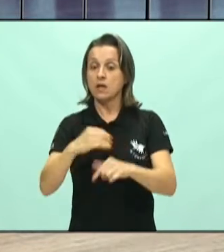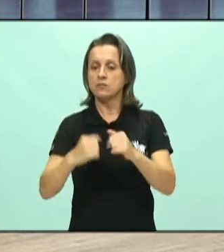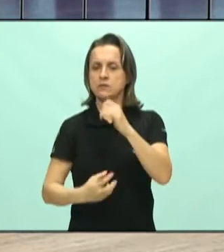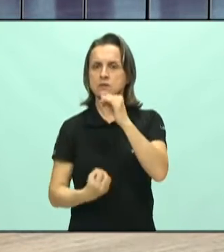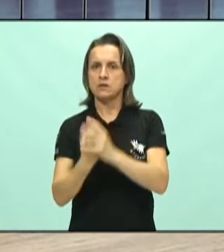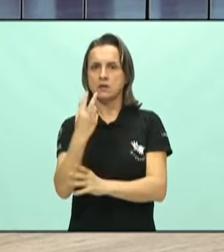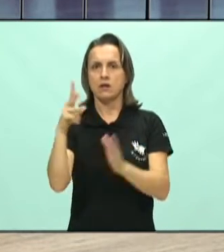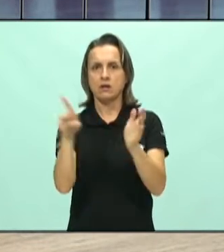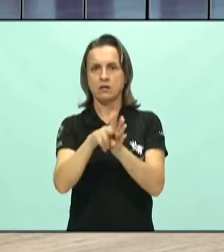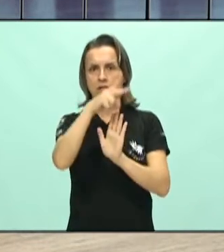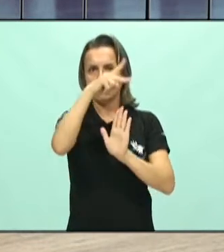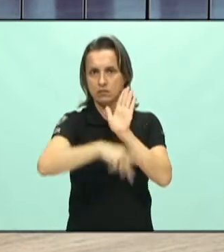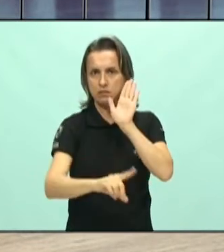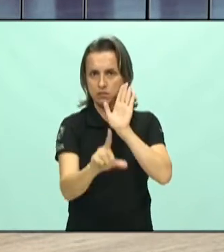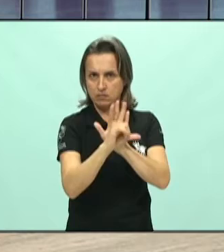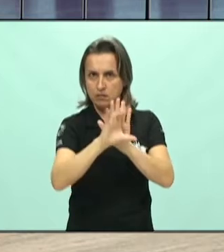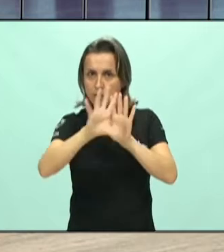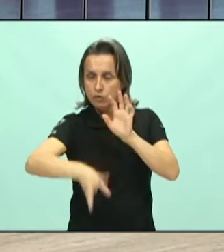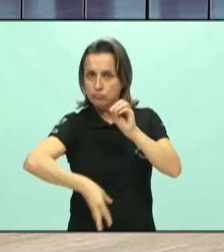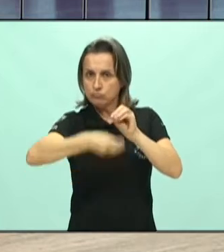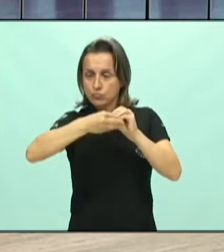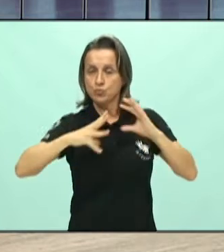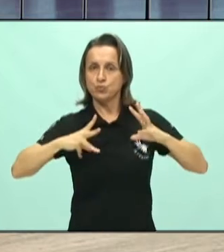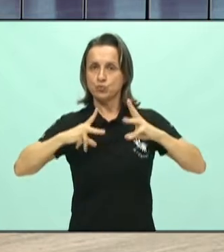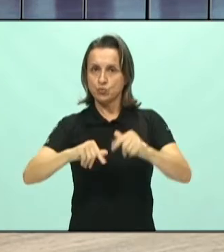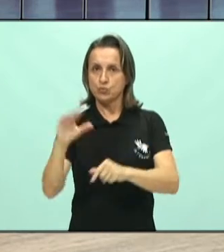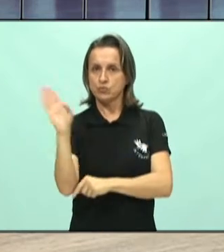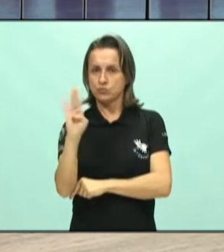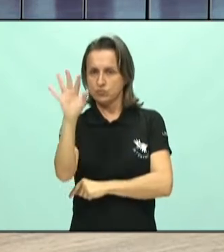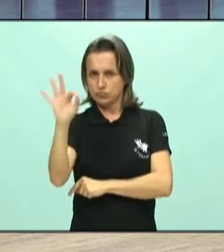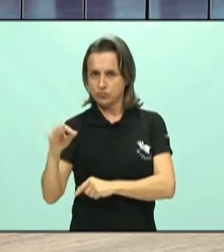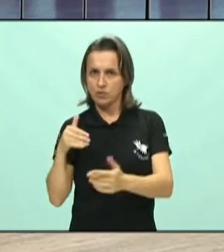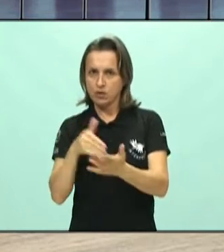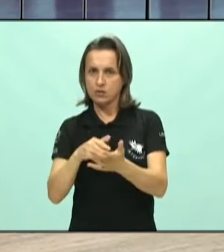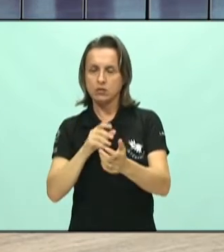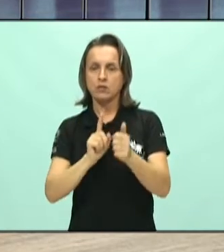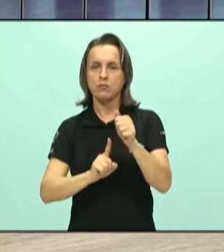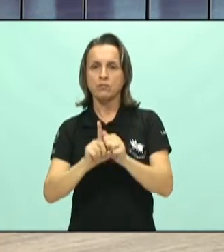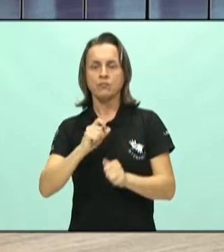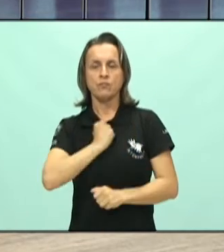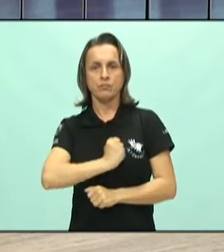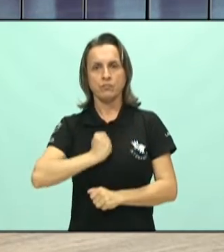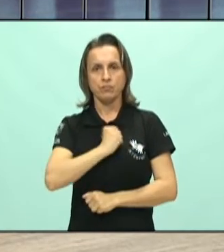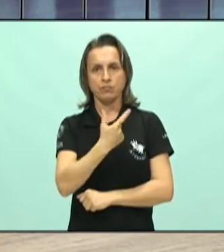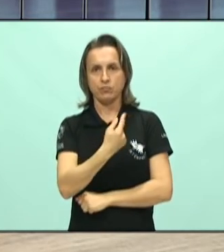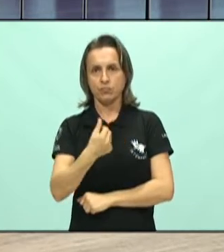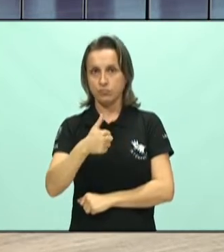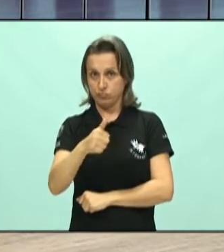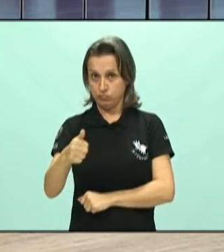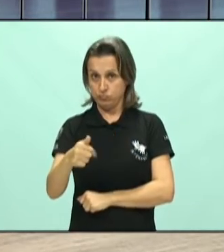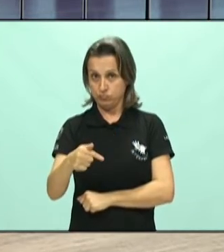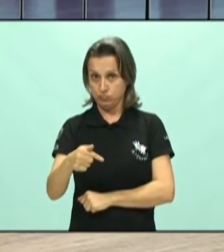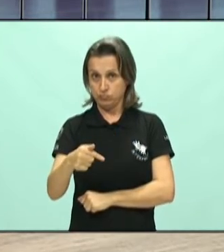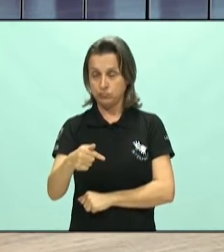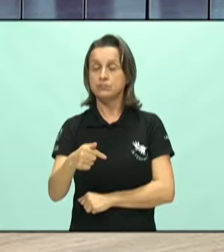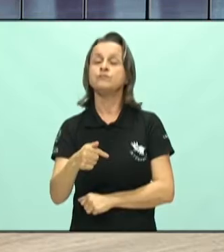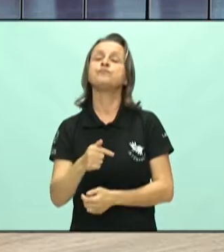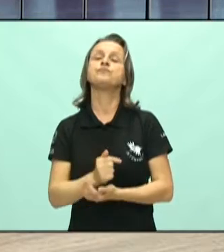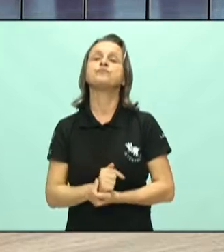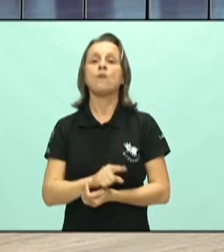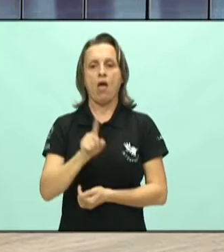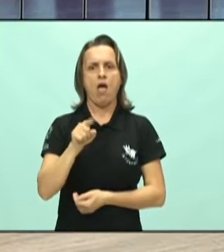leis colocando todos os incentivos que tinham até agosto de 2017, naquela data, esse é o marco regulatório, agosto